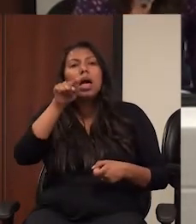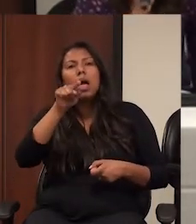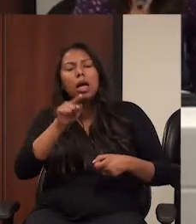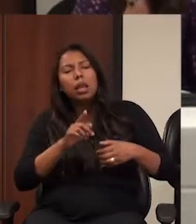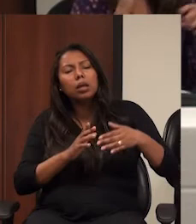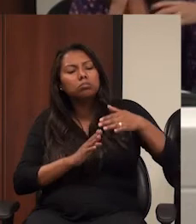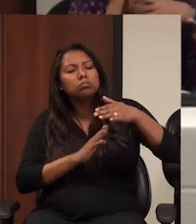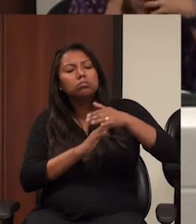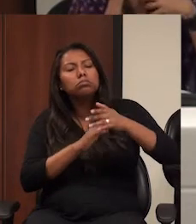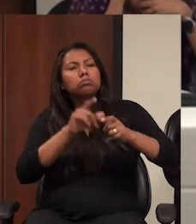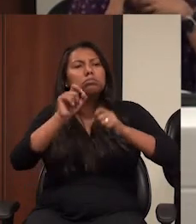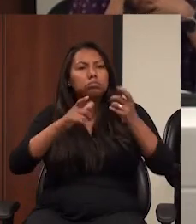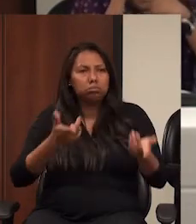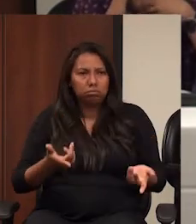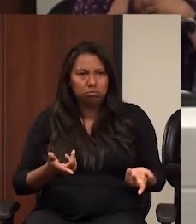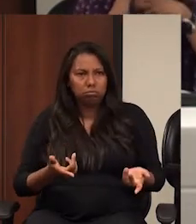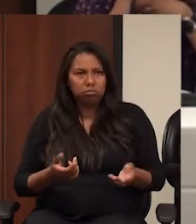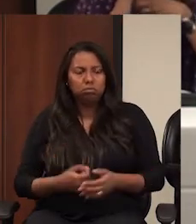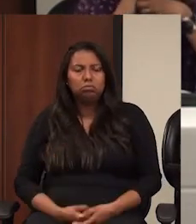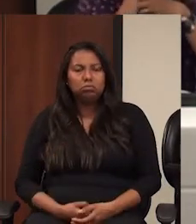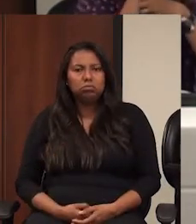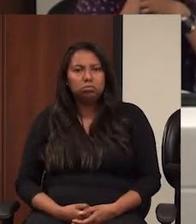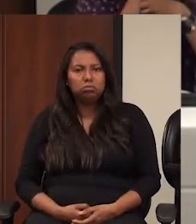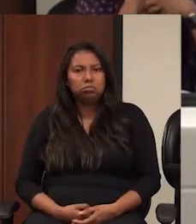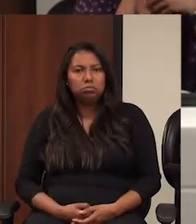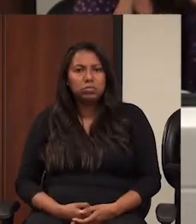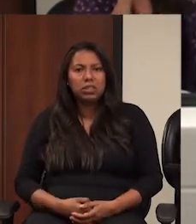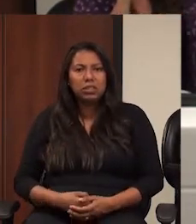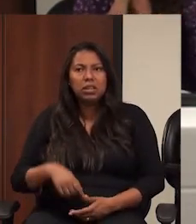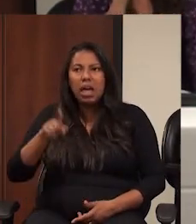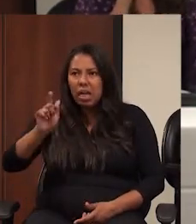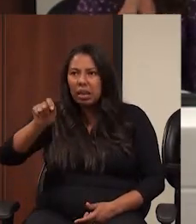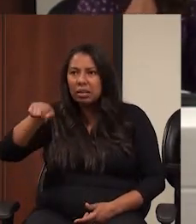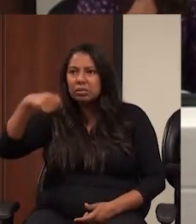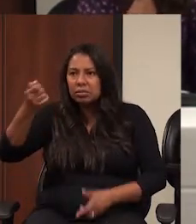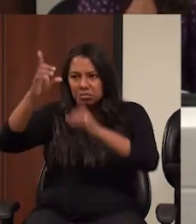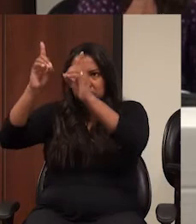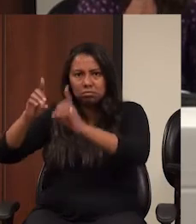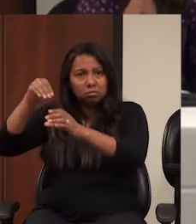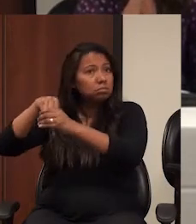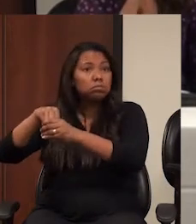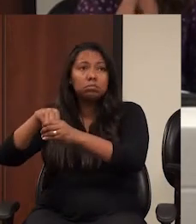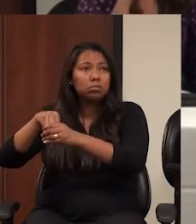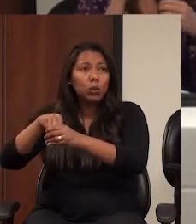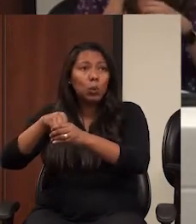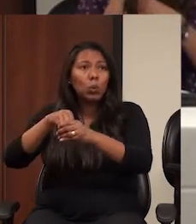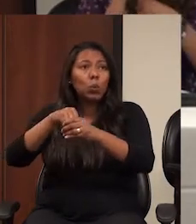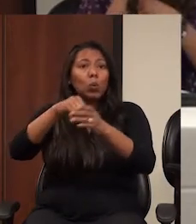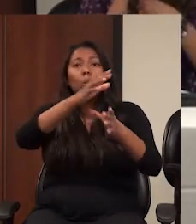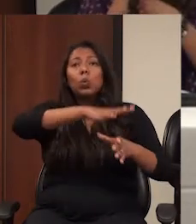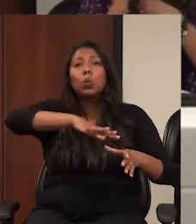ela usufrua. Então, ela não tem, a deficiência não está nela. A deficiência está realmente no ambiente.